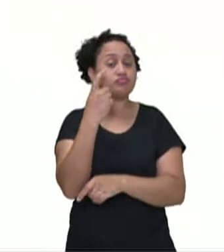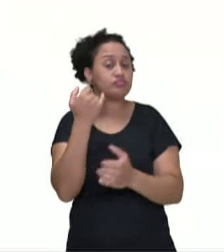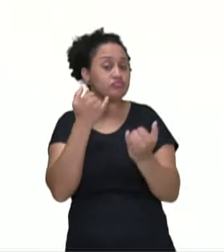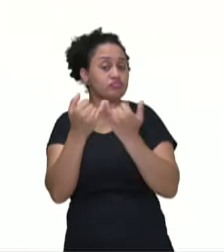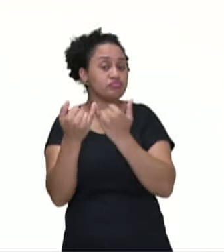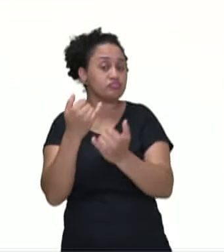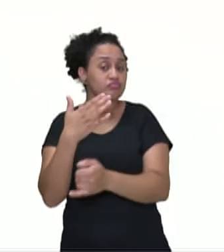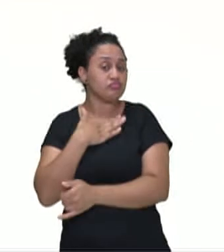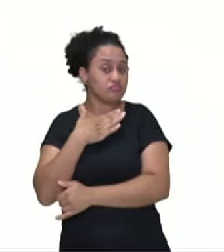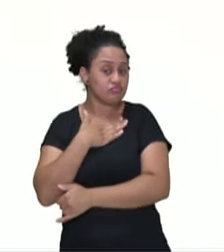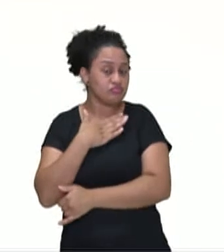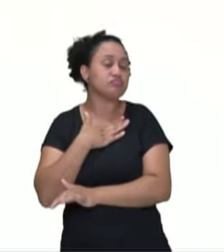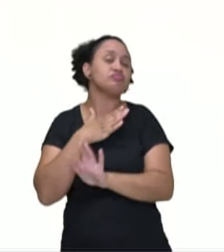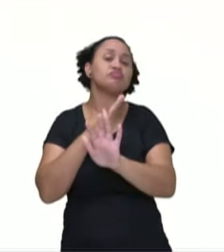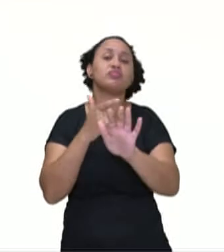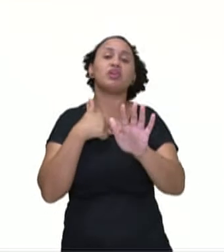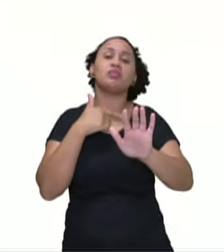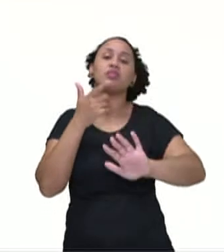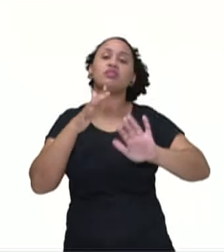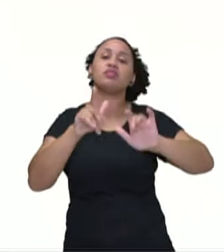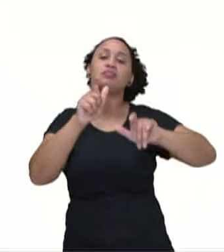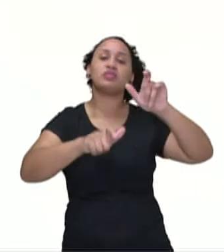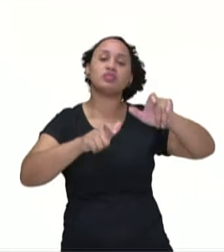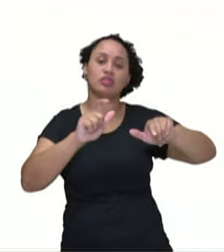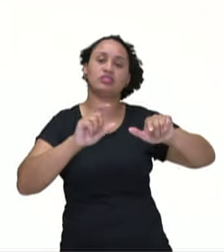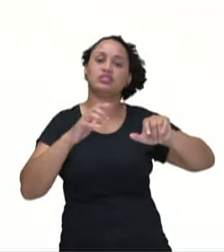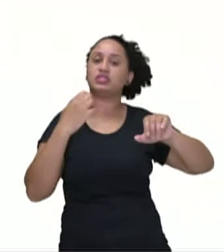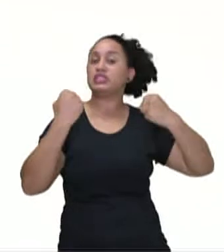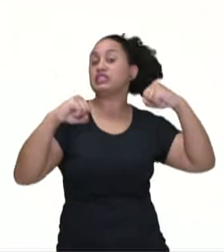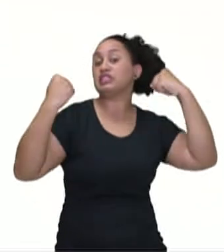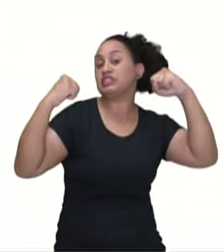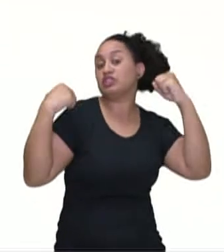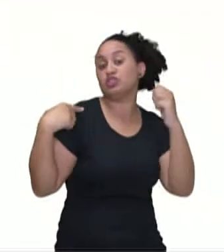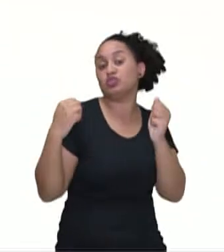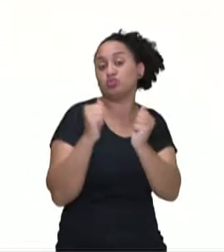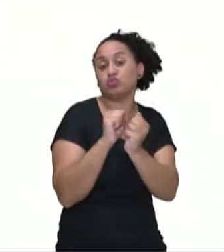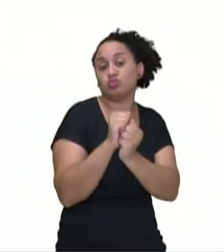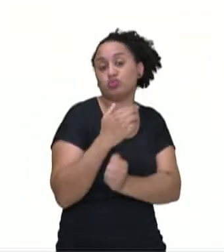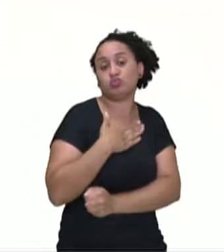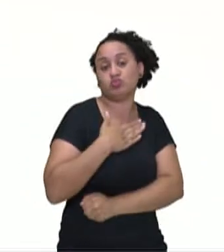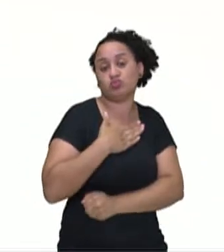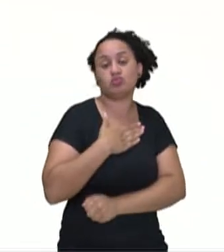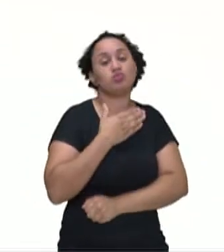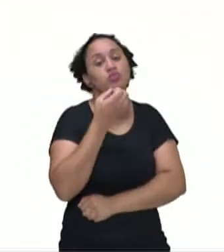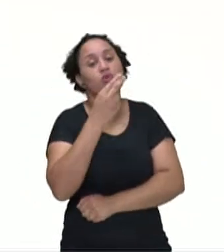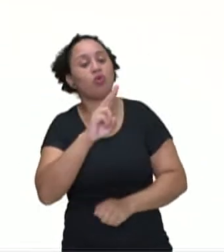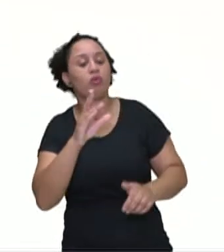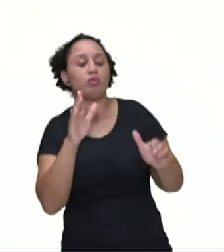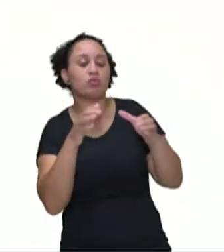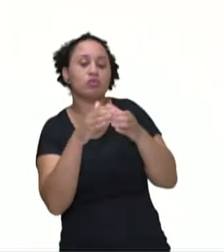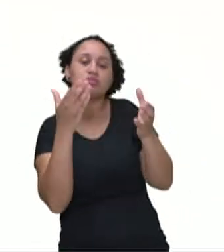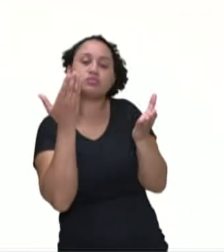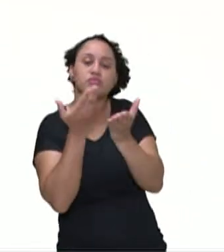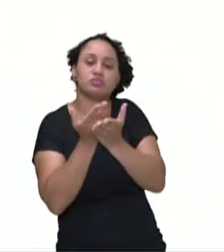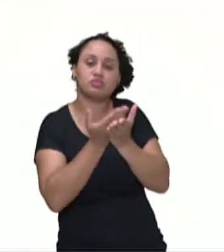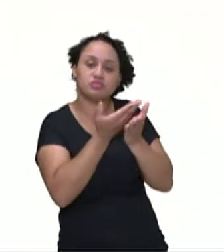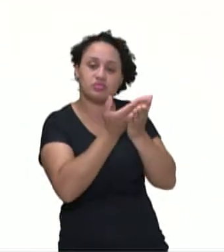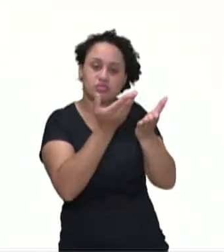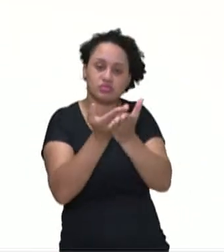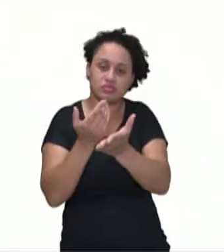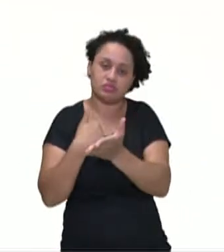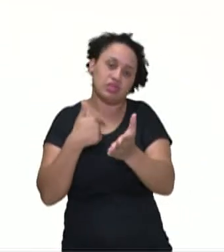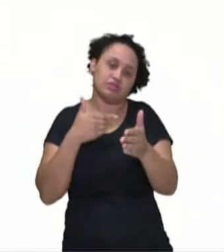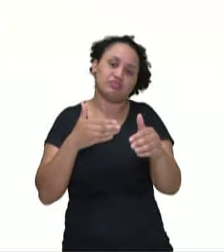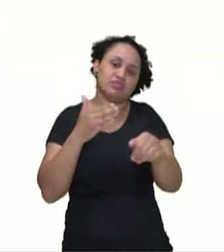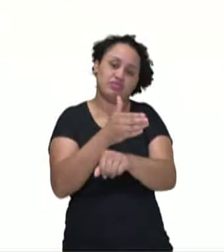então aqueles que de repente praticam uma atividade física comigo, ou que estão num grupo de estudos como eu, que